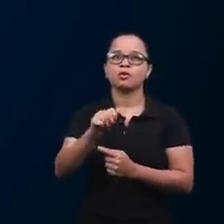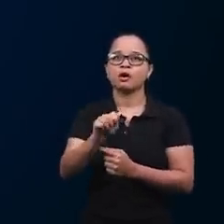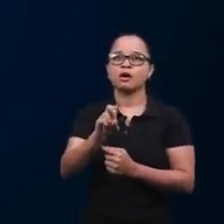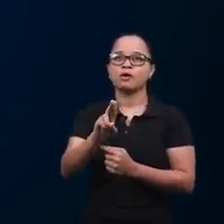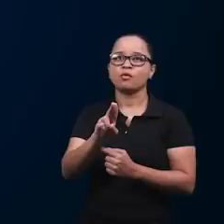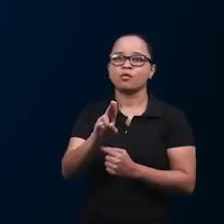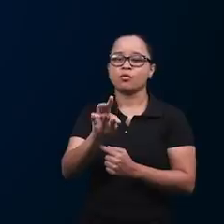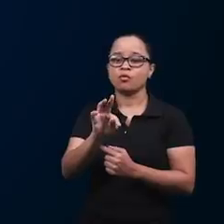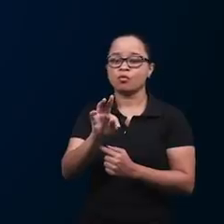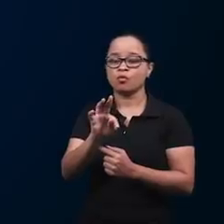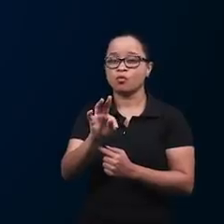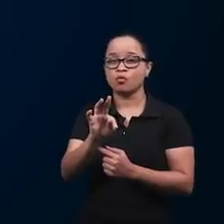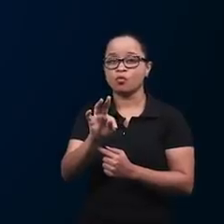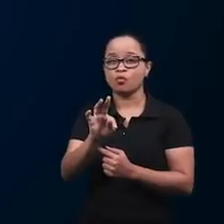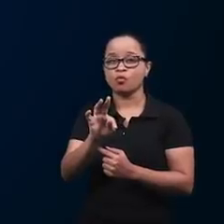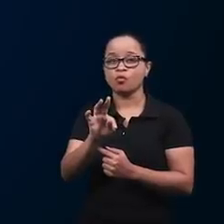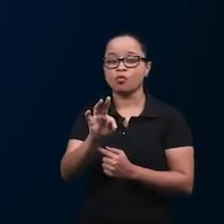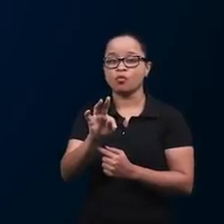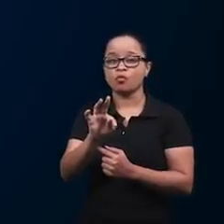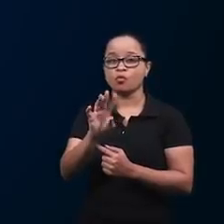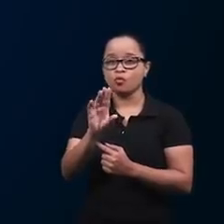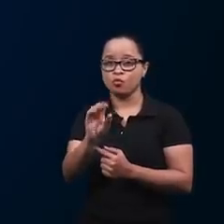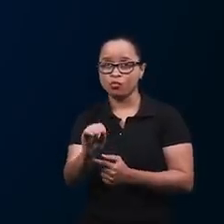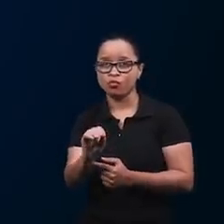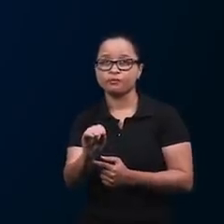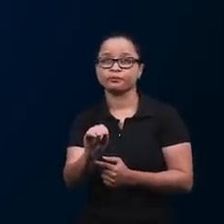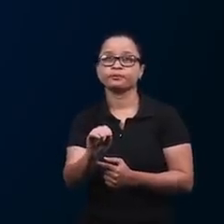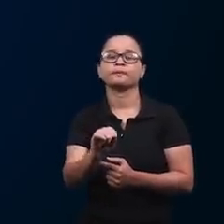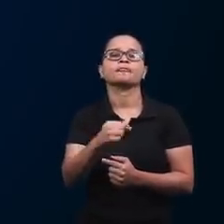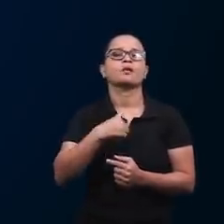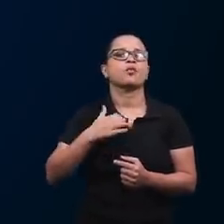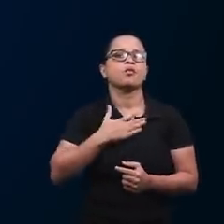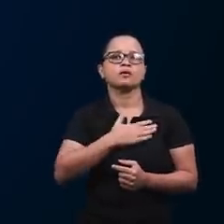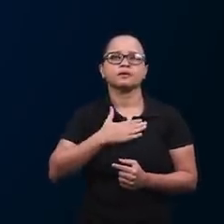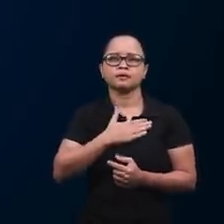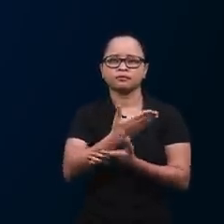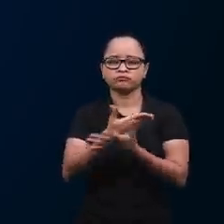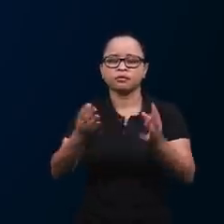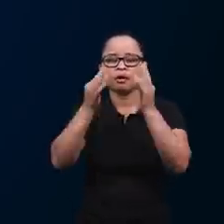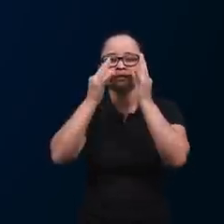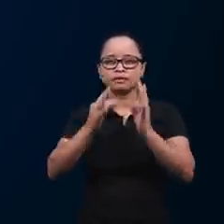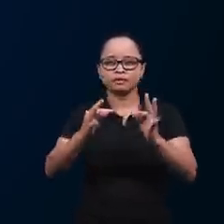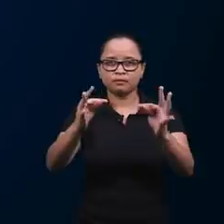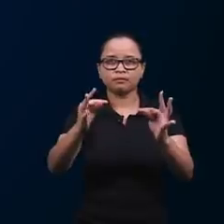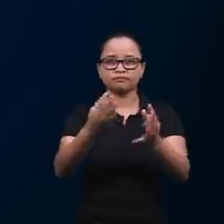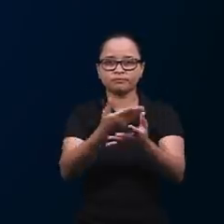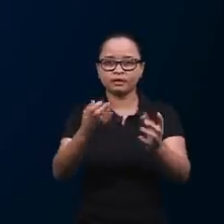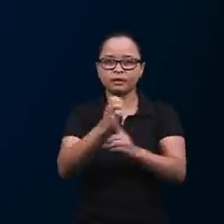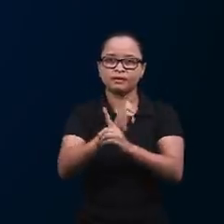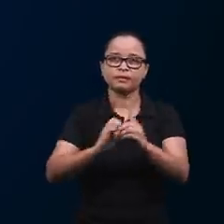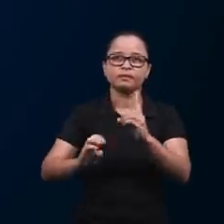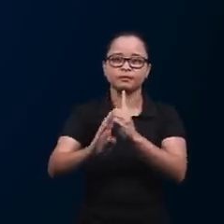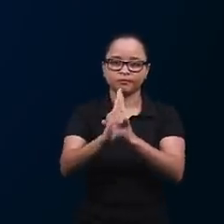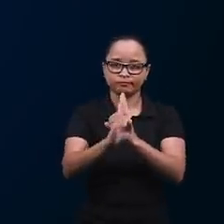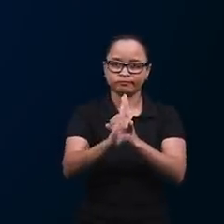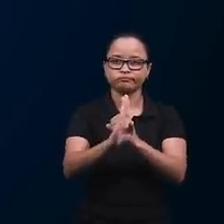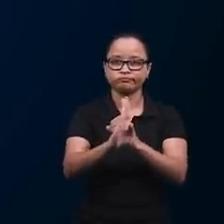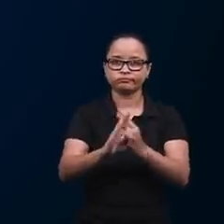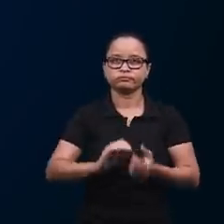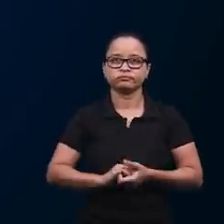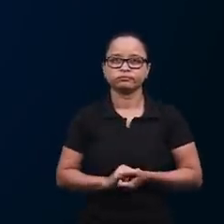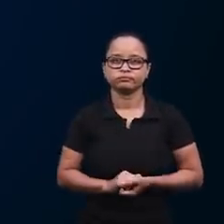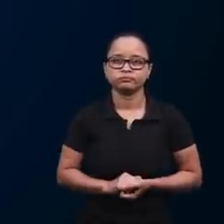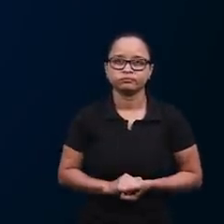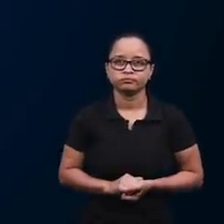víd em cima jogo travou essa é uma olhada para foca Nicole